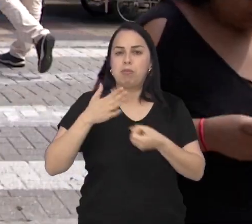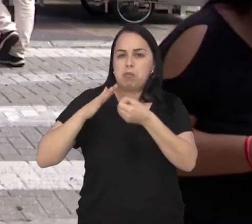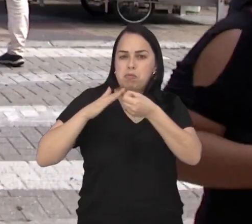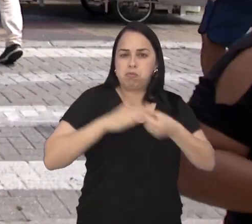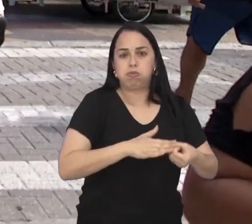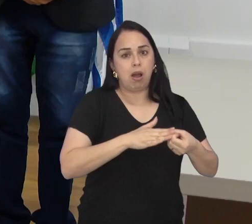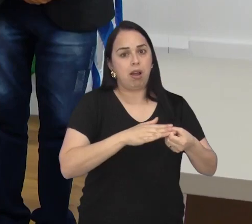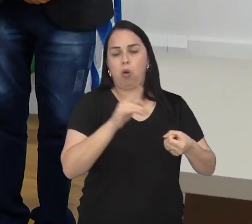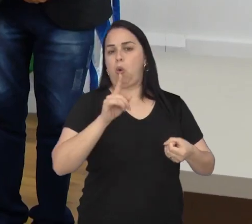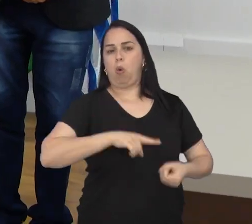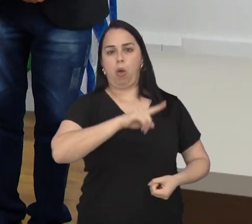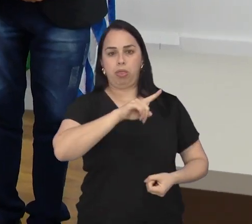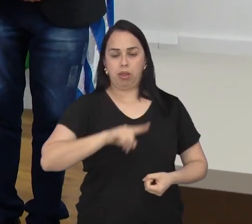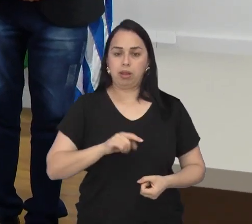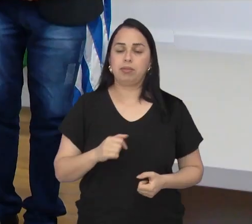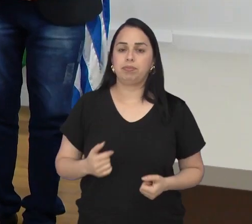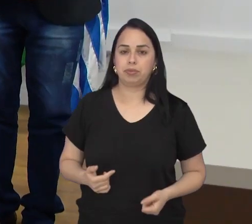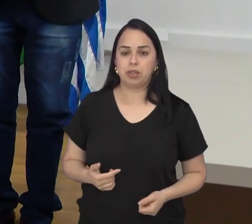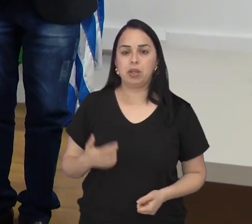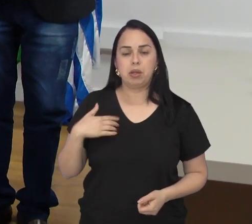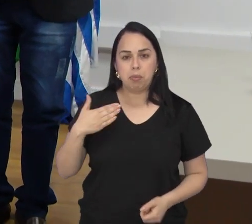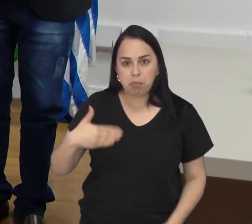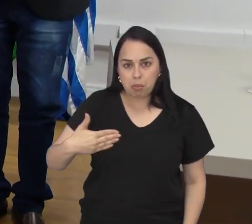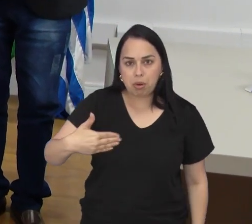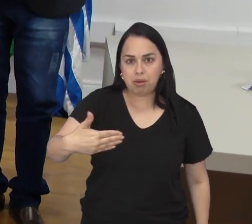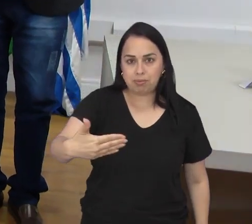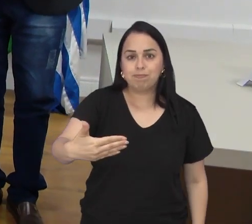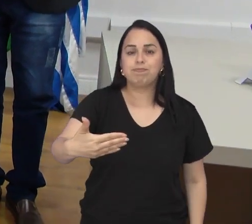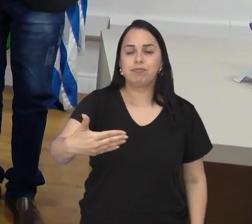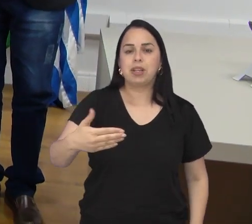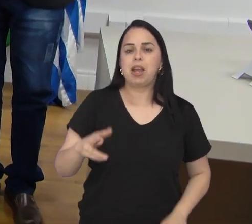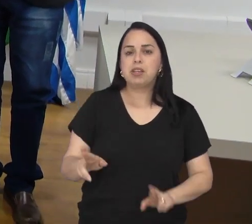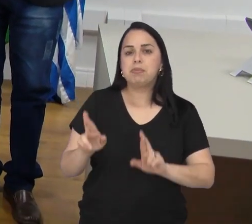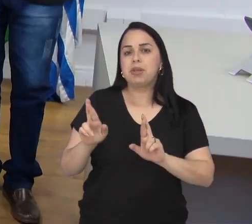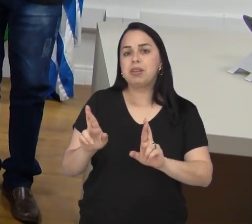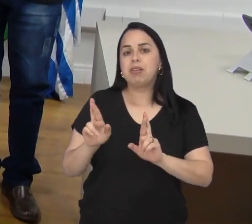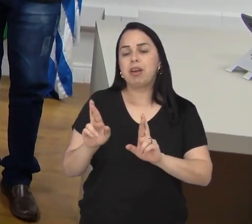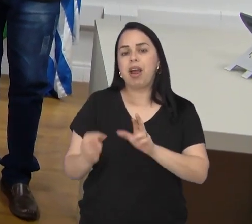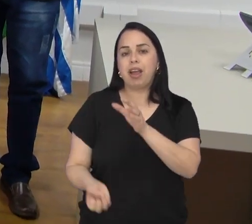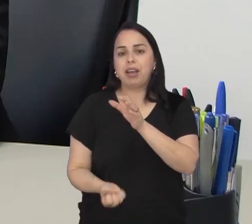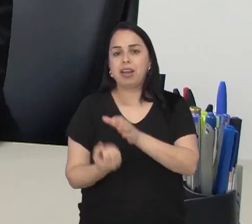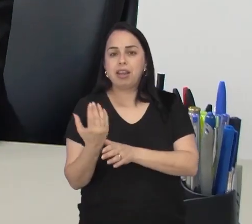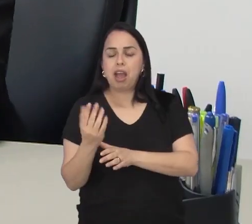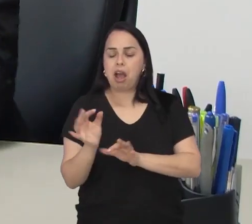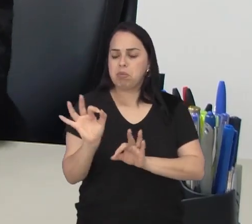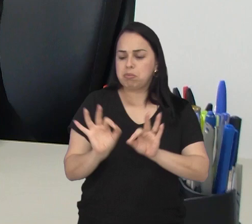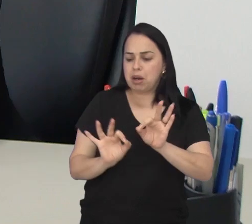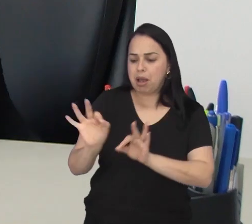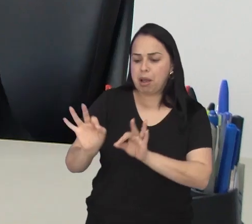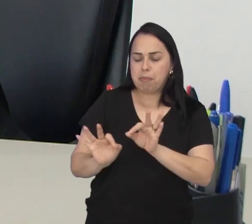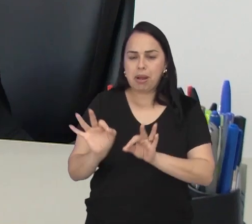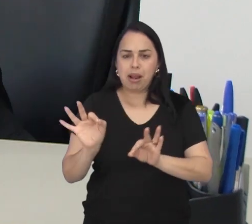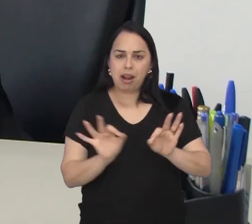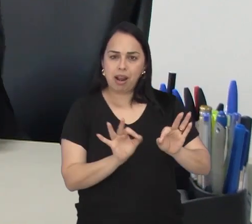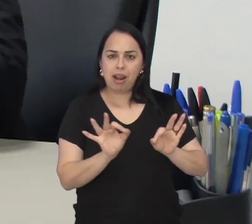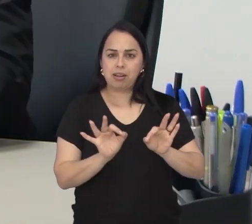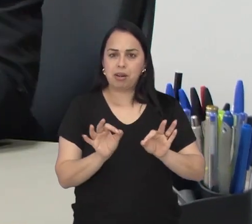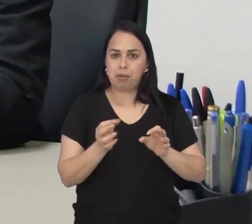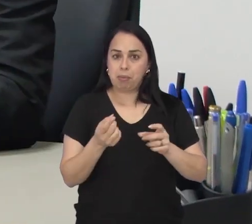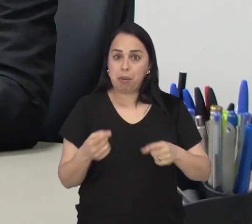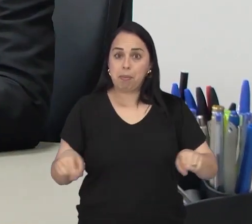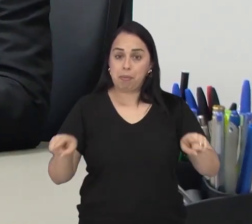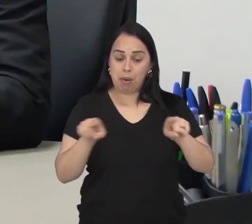ao feminicídio. A partir do encontro para os próximos passos, a expectativa é desenvolver trabalhos